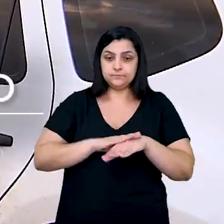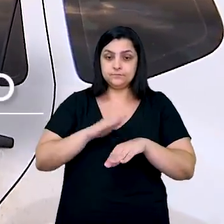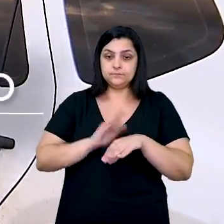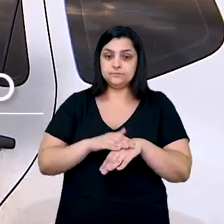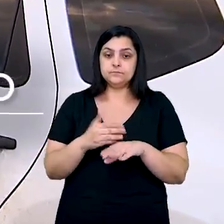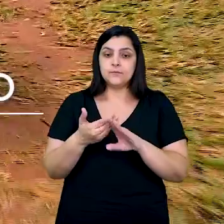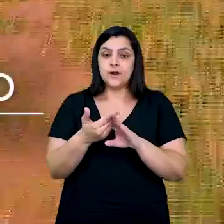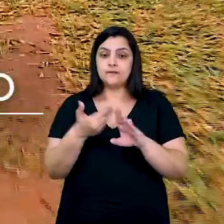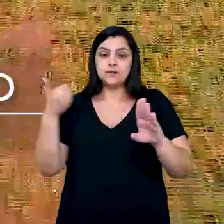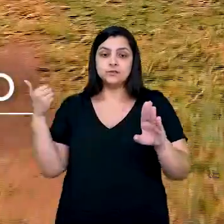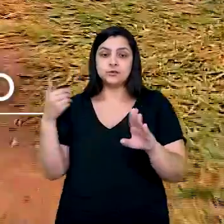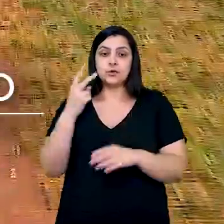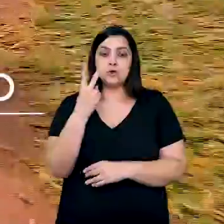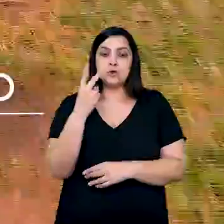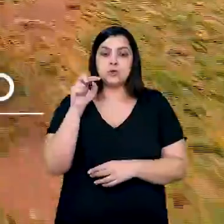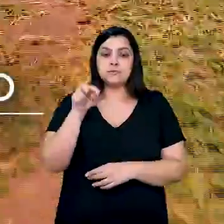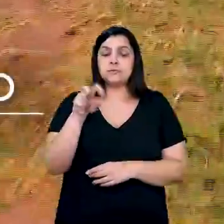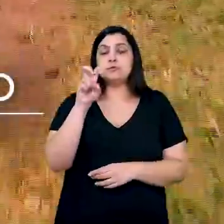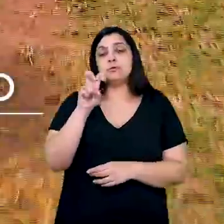autoridades brasileiras afastaram